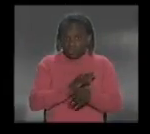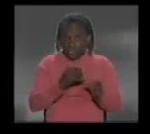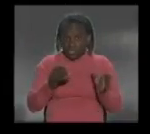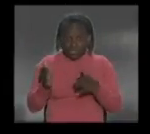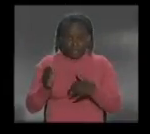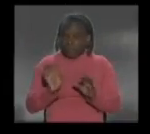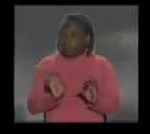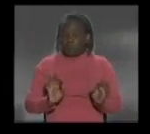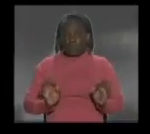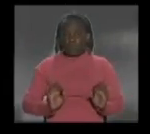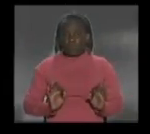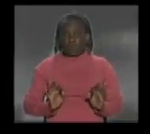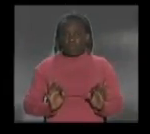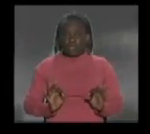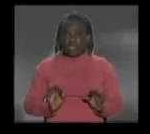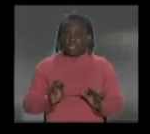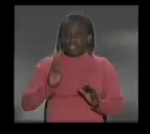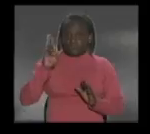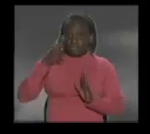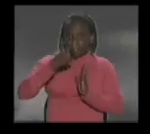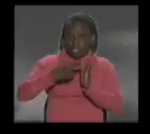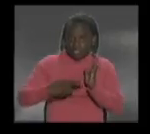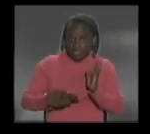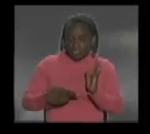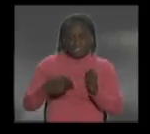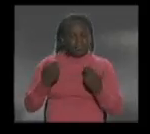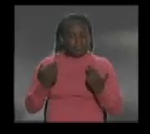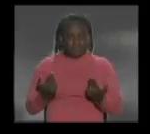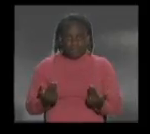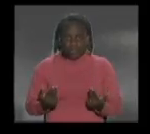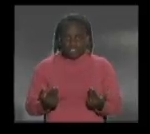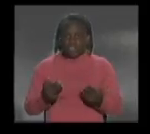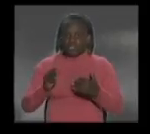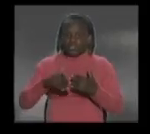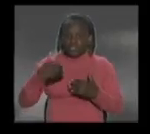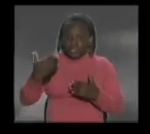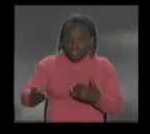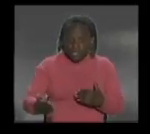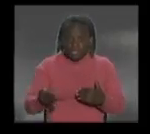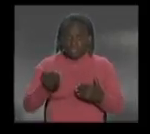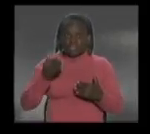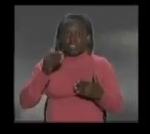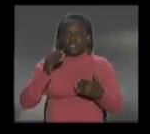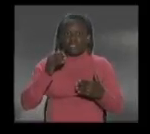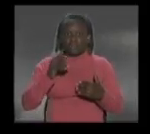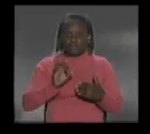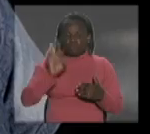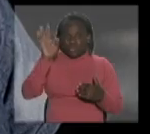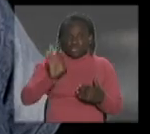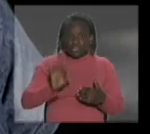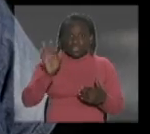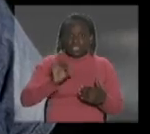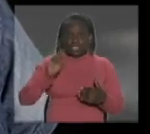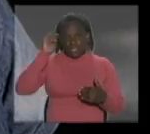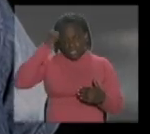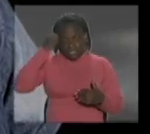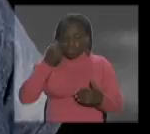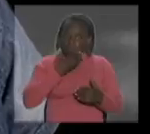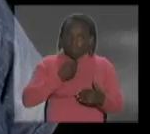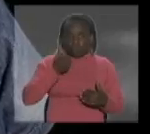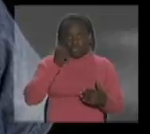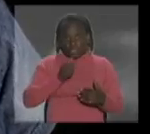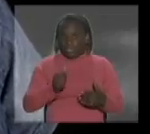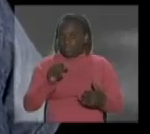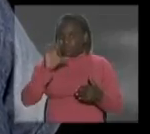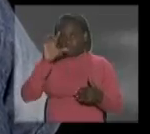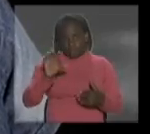longa-metragem é inexistente. Roteirista, a mesma coisa. Quando passa para frente da tela, a percentagem da representação negra de homens e